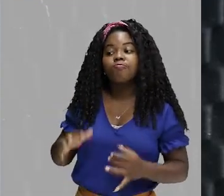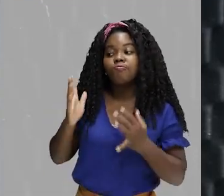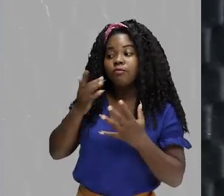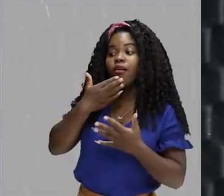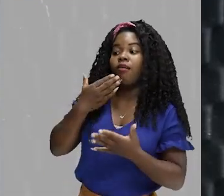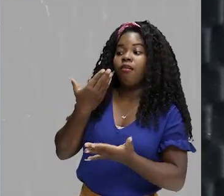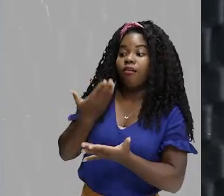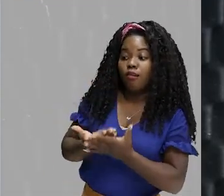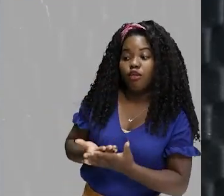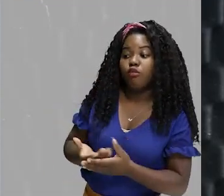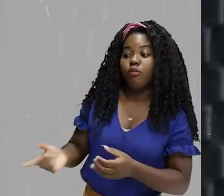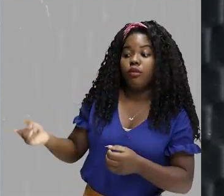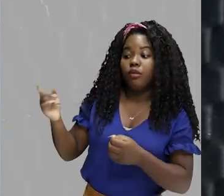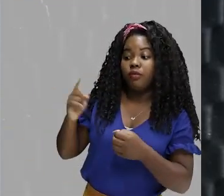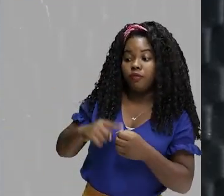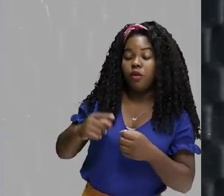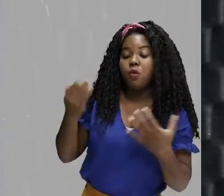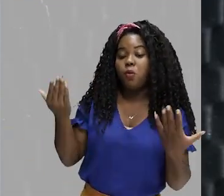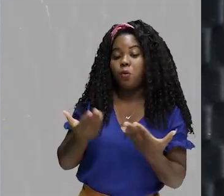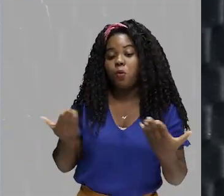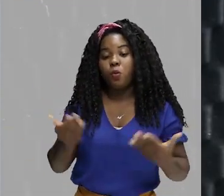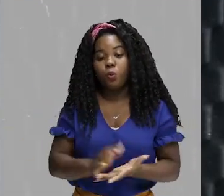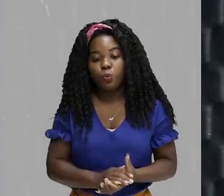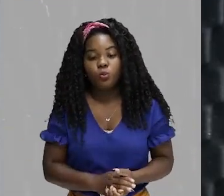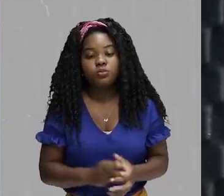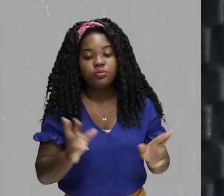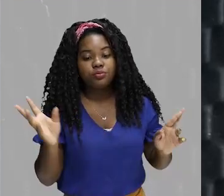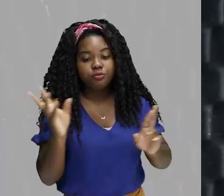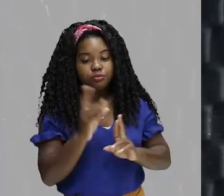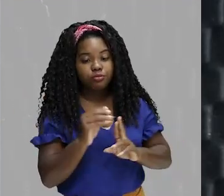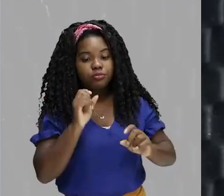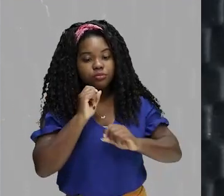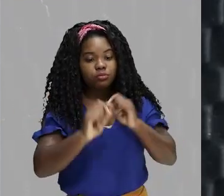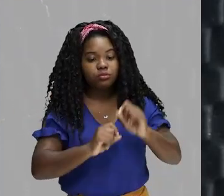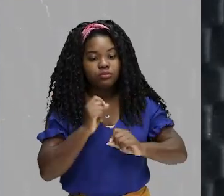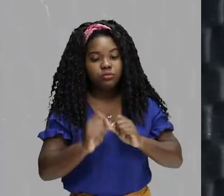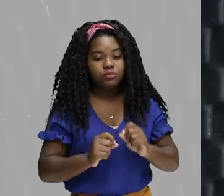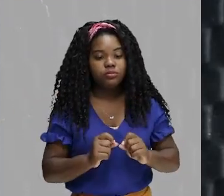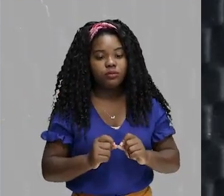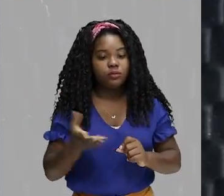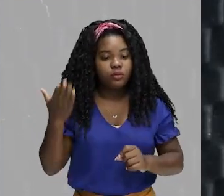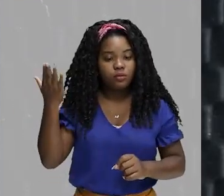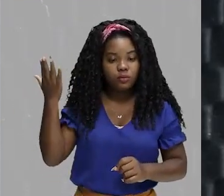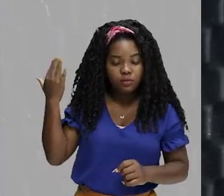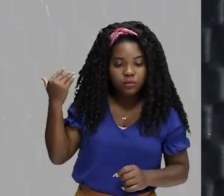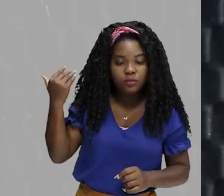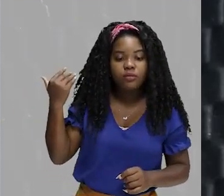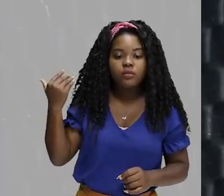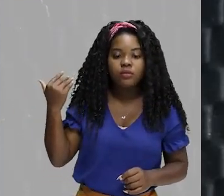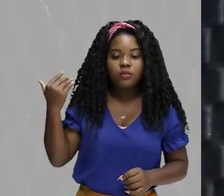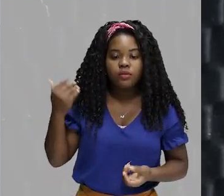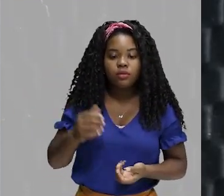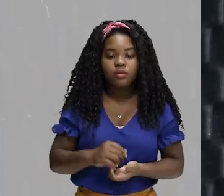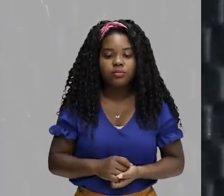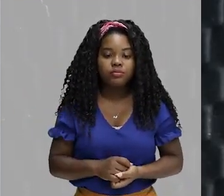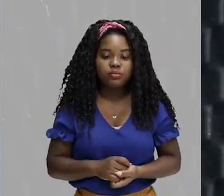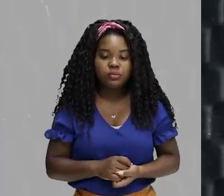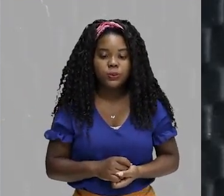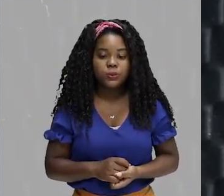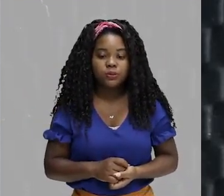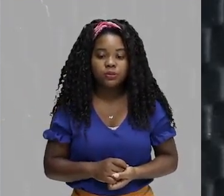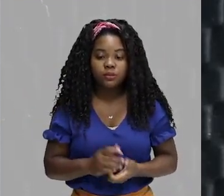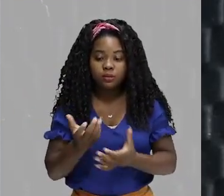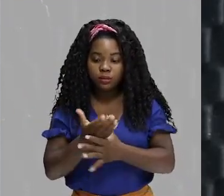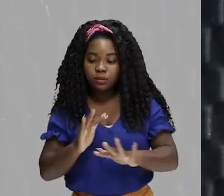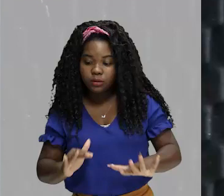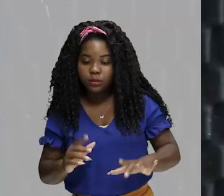venido hoy. Então, faz referência, hacen referência a ações do passado que, mesmo estando